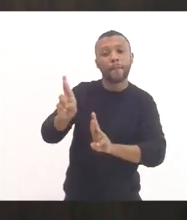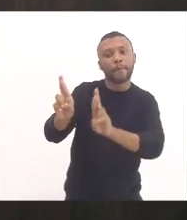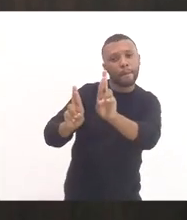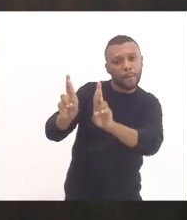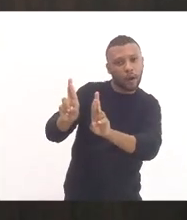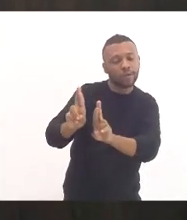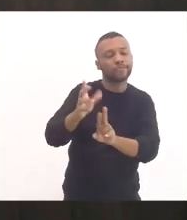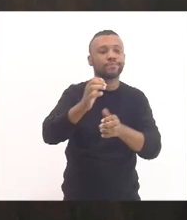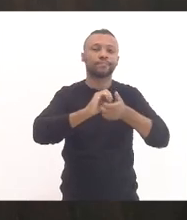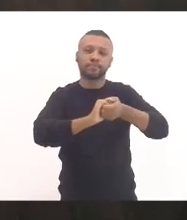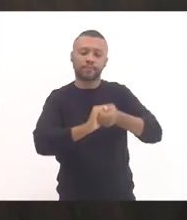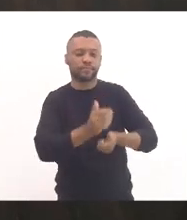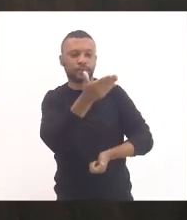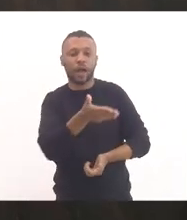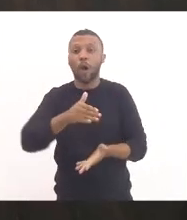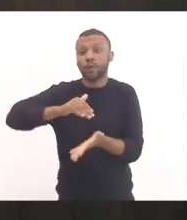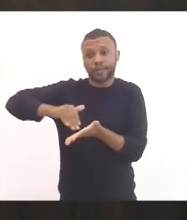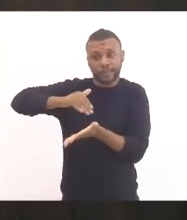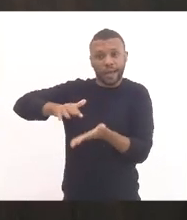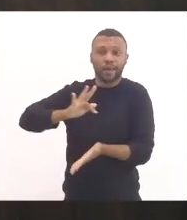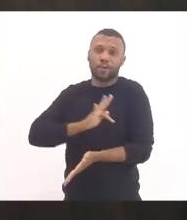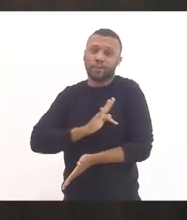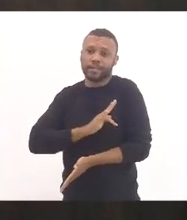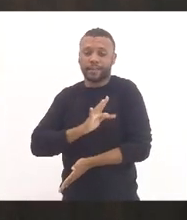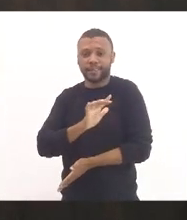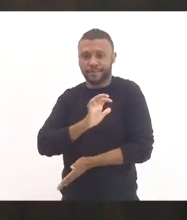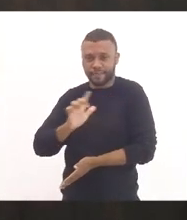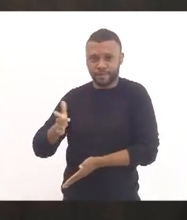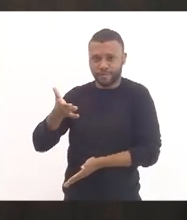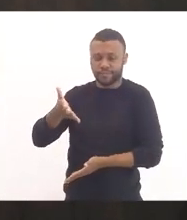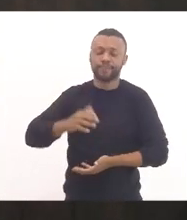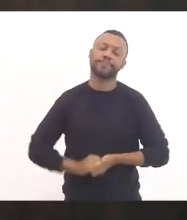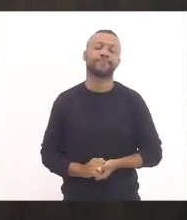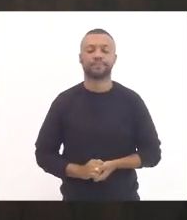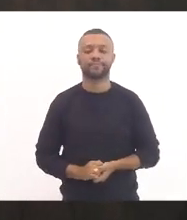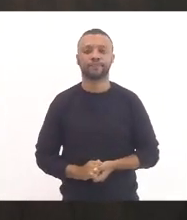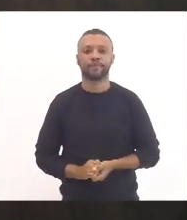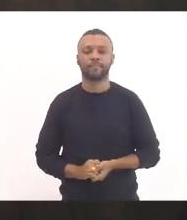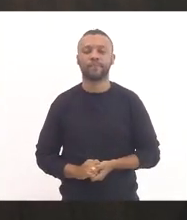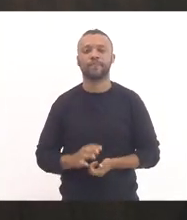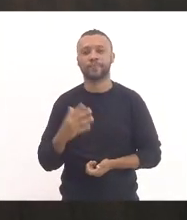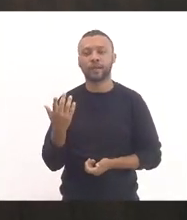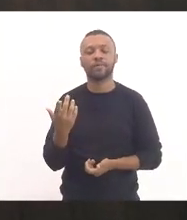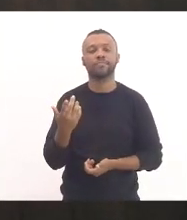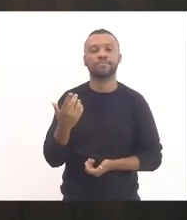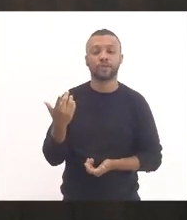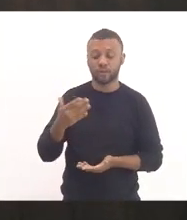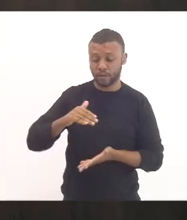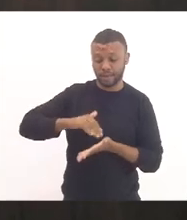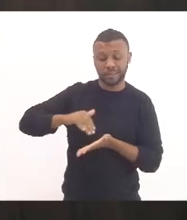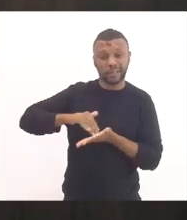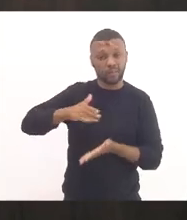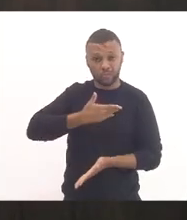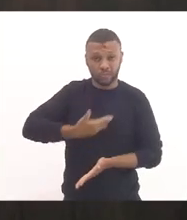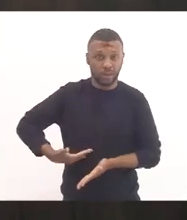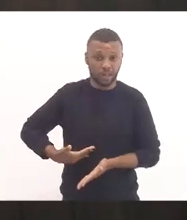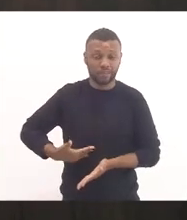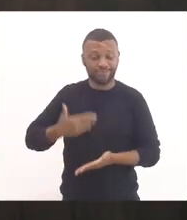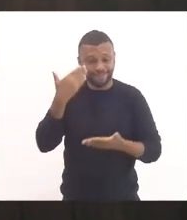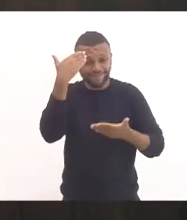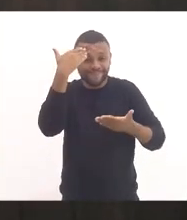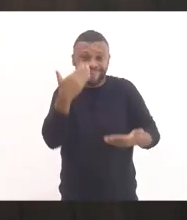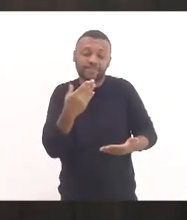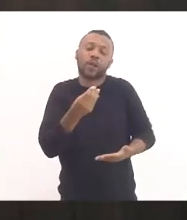mais uma vez comprimentando cumprimentando o secretário também a polícia civil o seu nome na Presidente em nome do secretário de estado agradeço muito a oportunidade